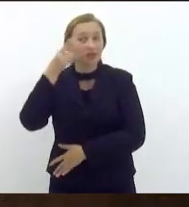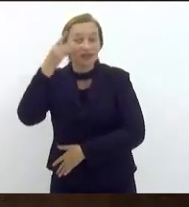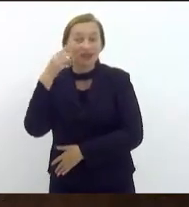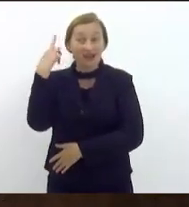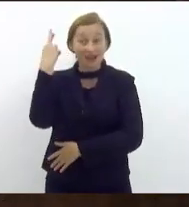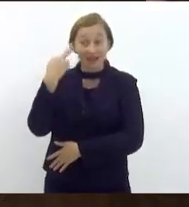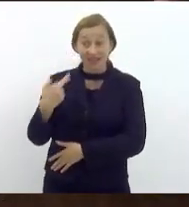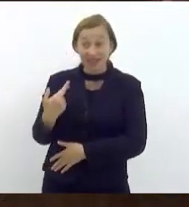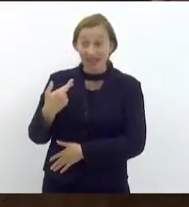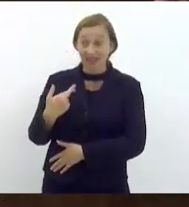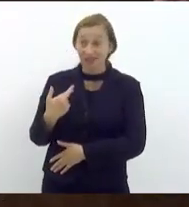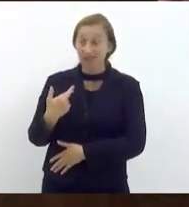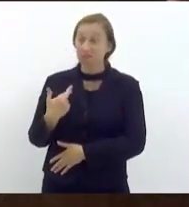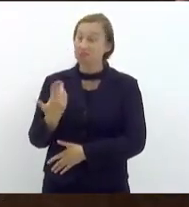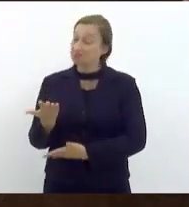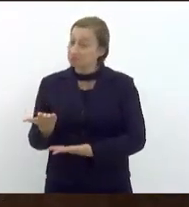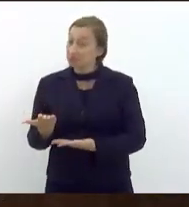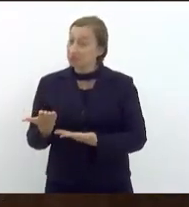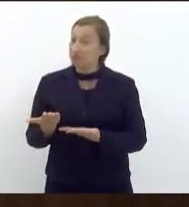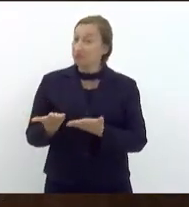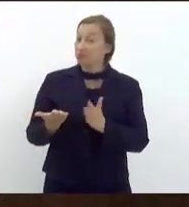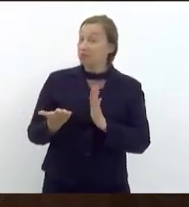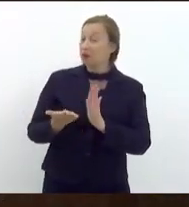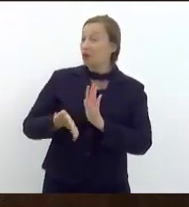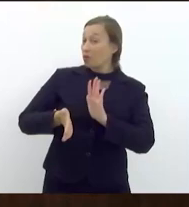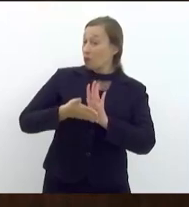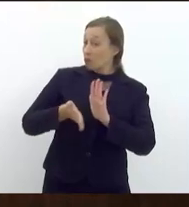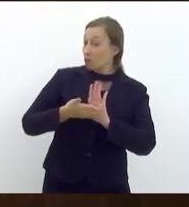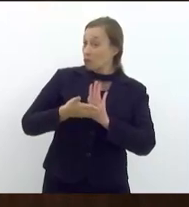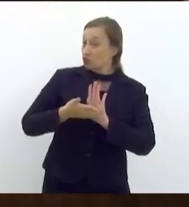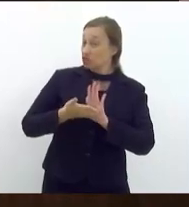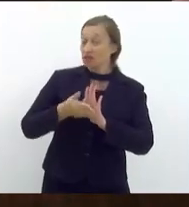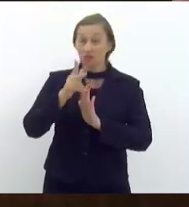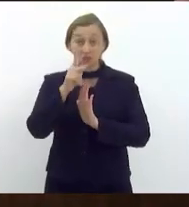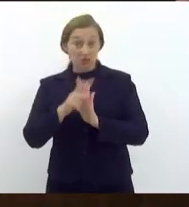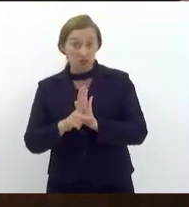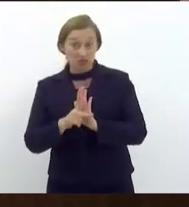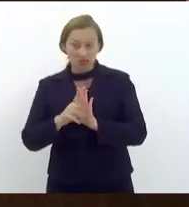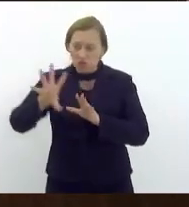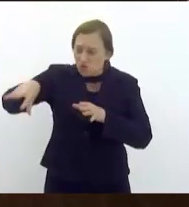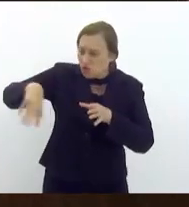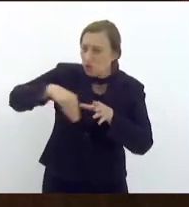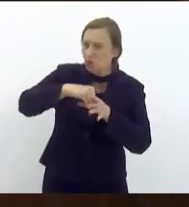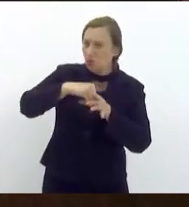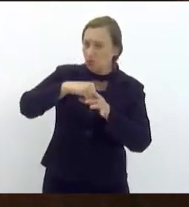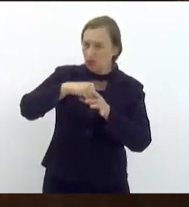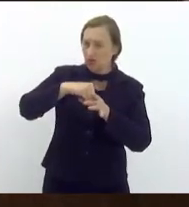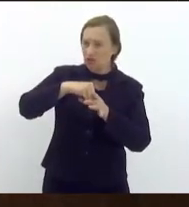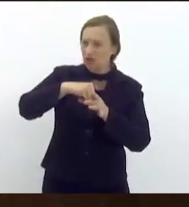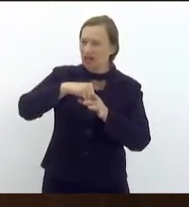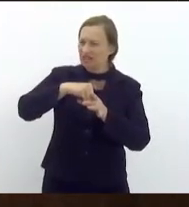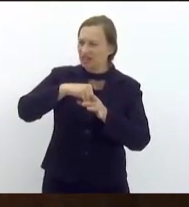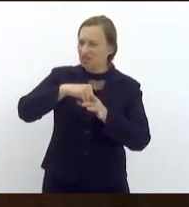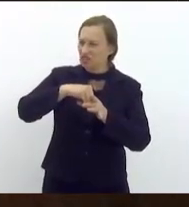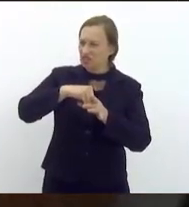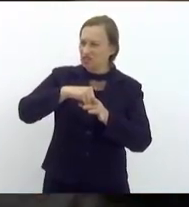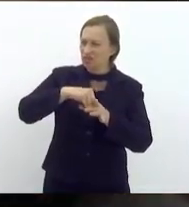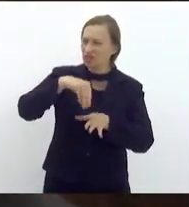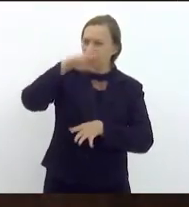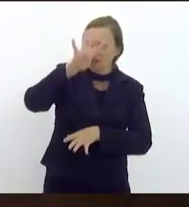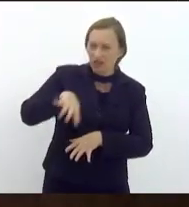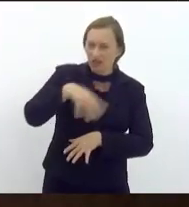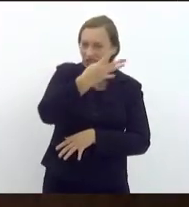Renata Souza pela proposição desse projeto de incluir no calendário Oficial do Estado do Rio de Janeiro